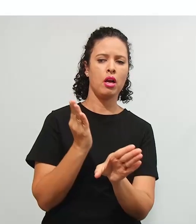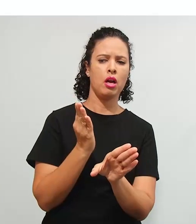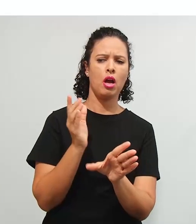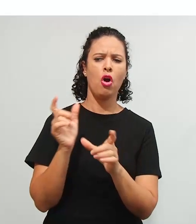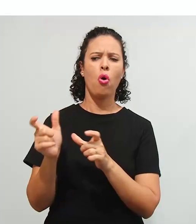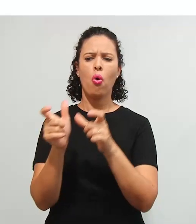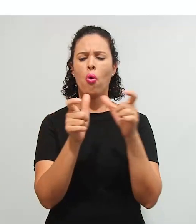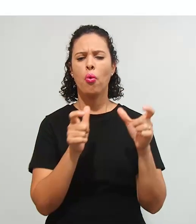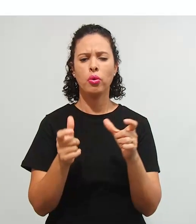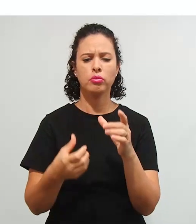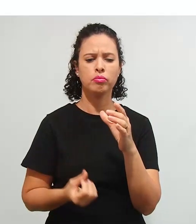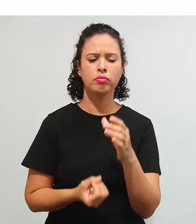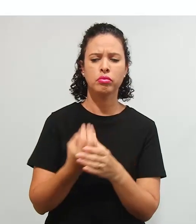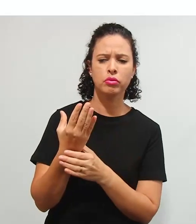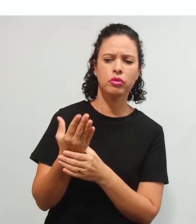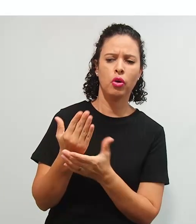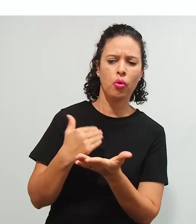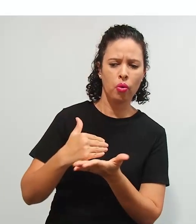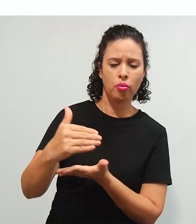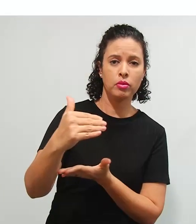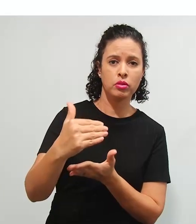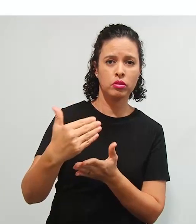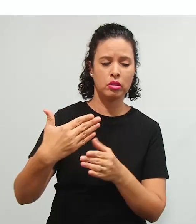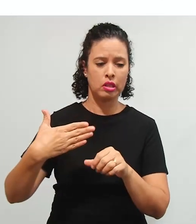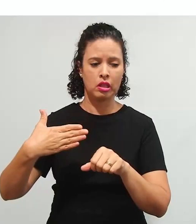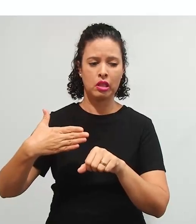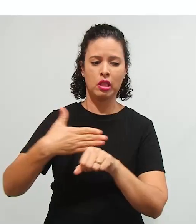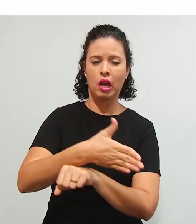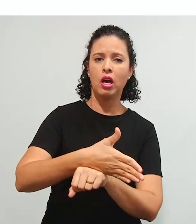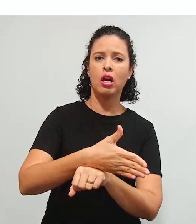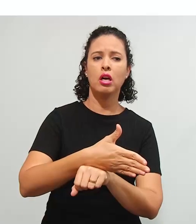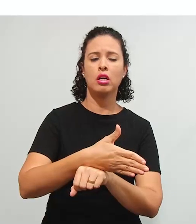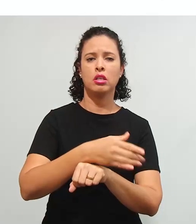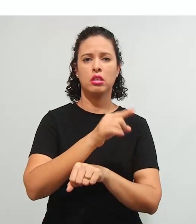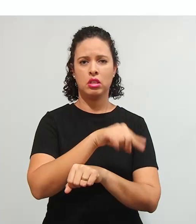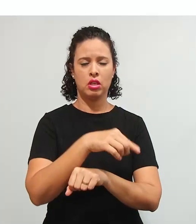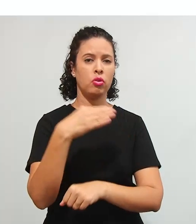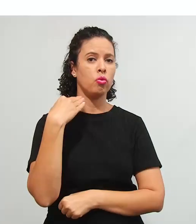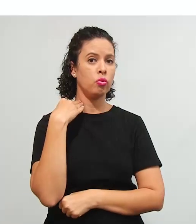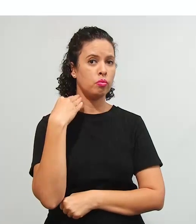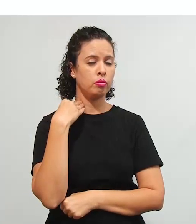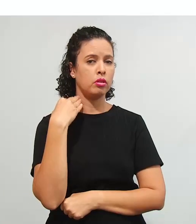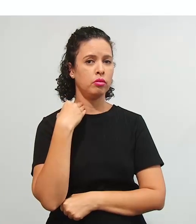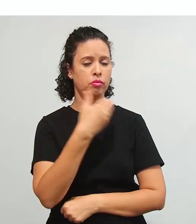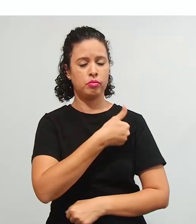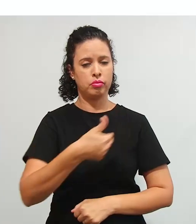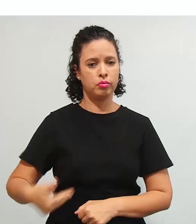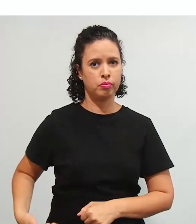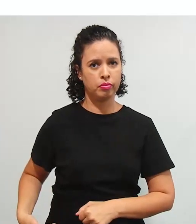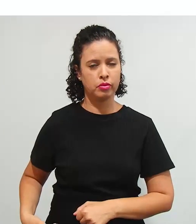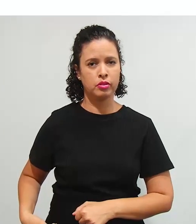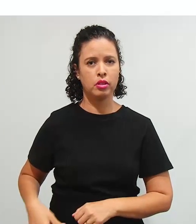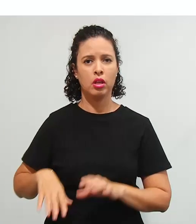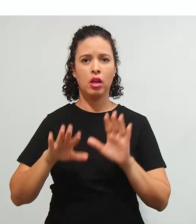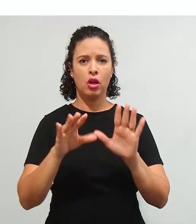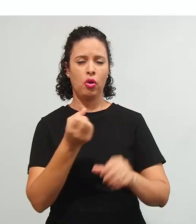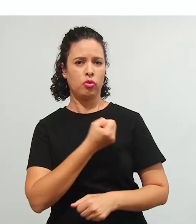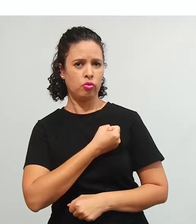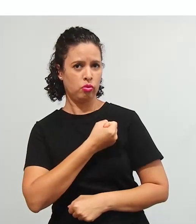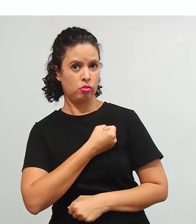procedência das receitas no momento que ingressam nos cofres públicos. Os códigos de